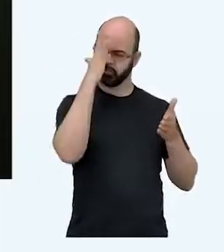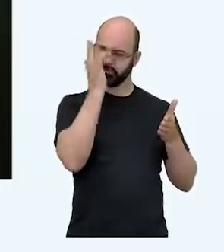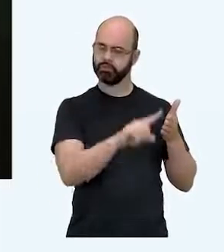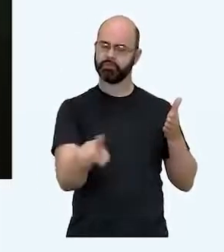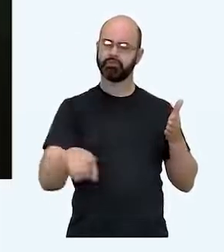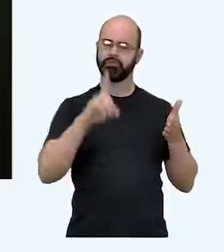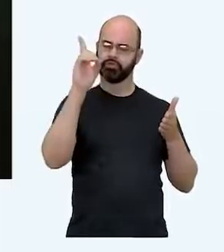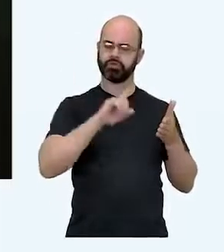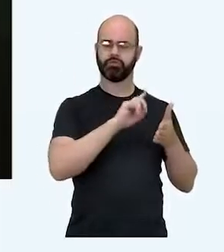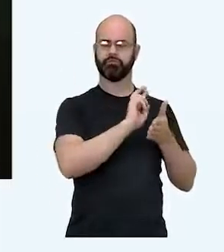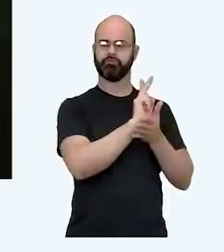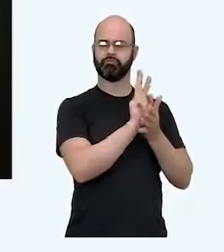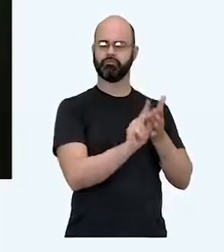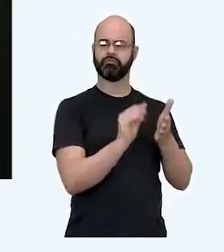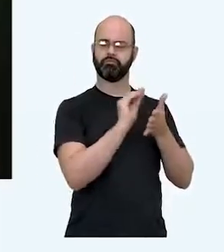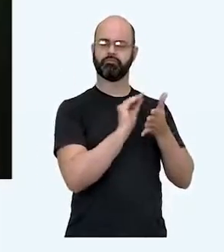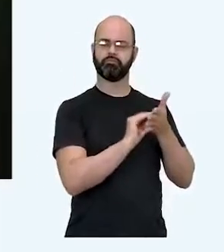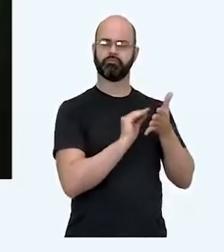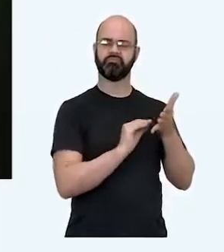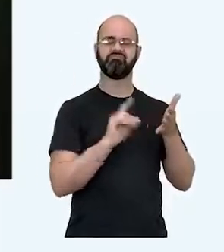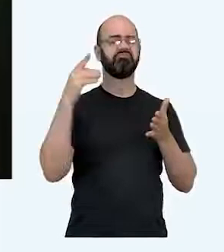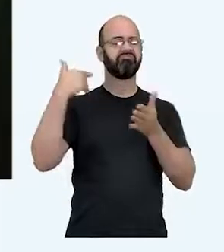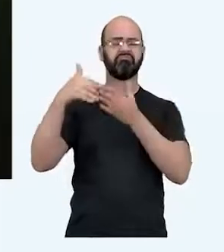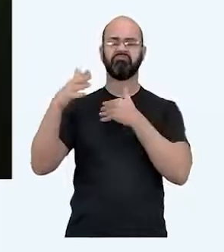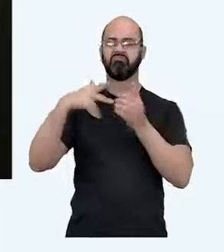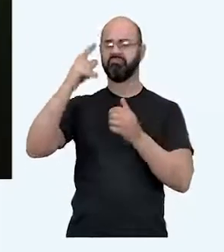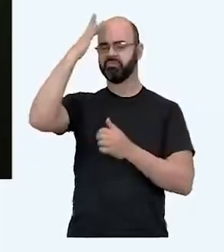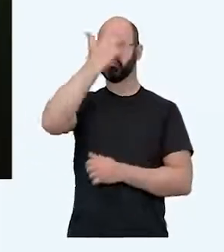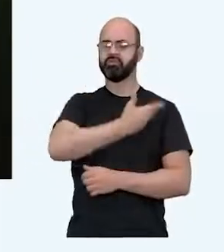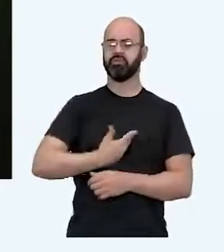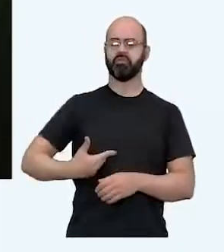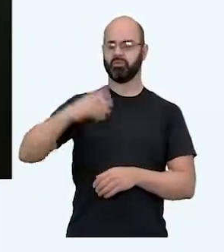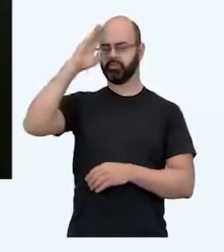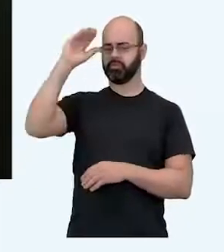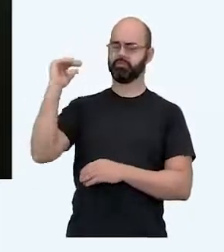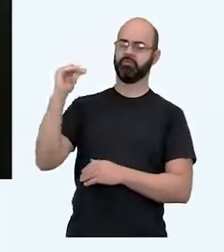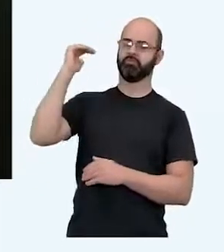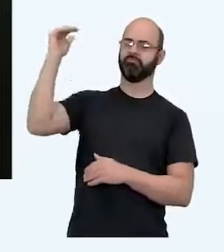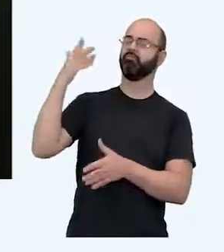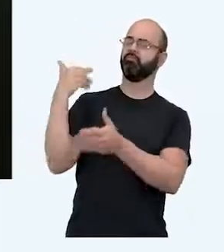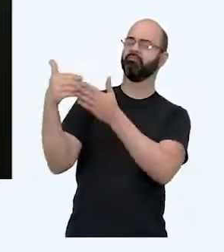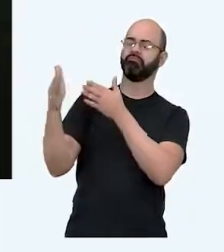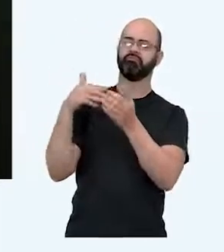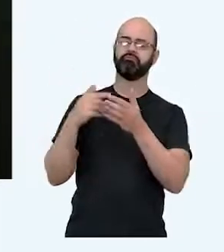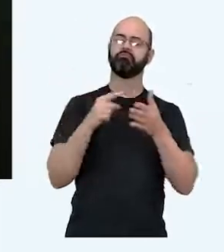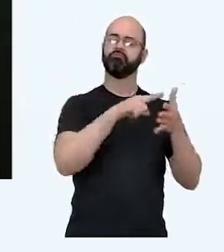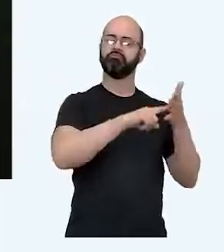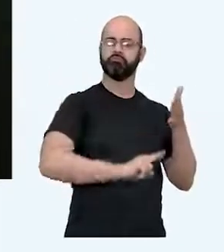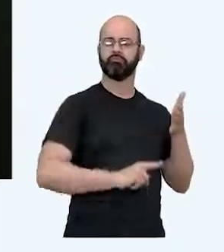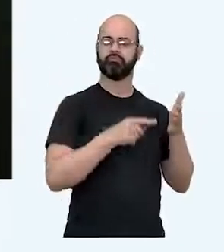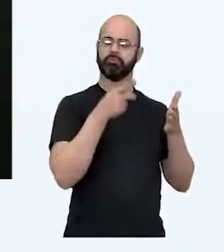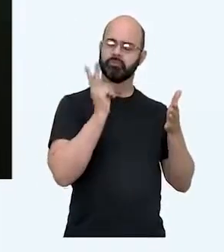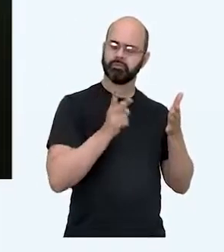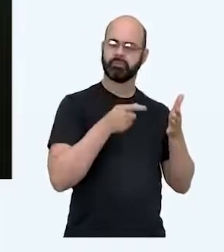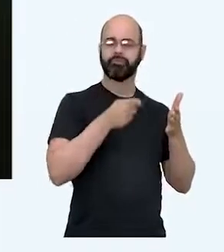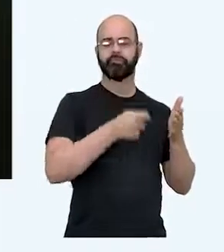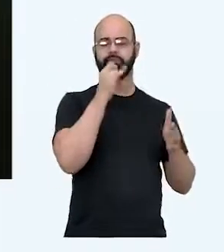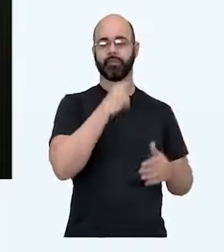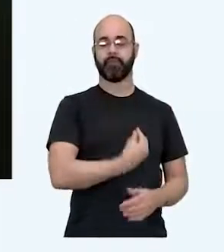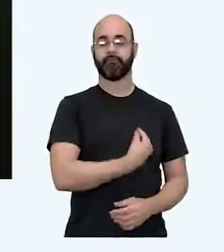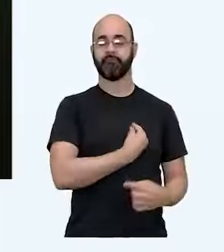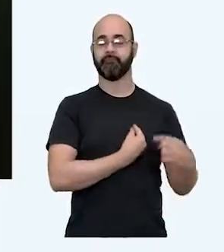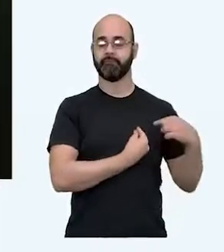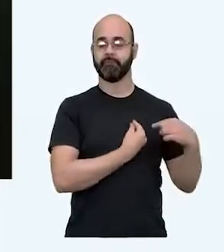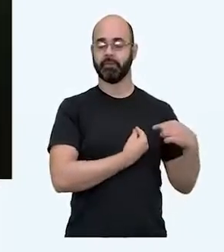pessoas, direitos que não dependiam de quem estava no governo e dos quais nem a própria pessoa podia abrir mão, como o direito à vida, por